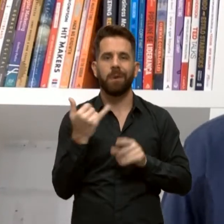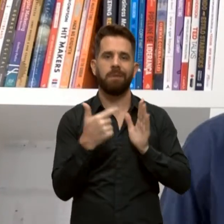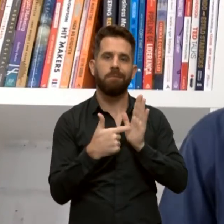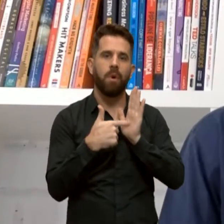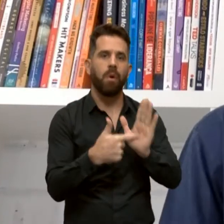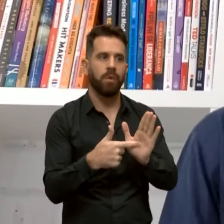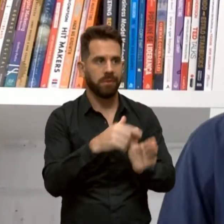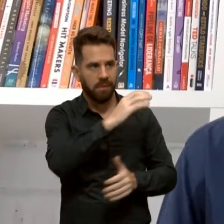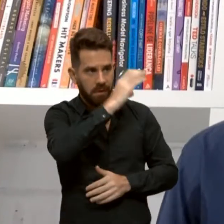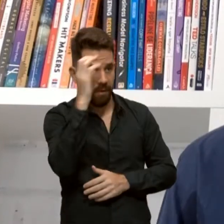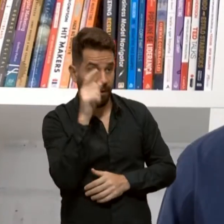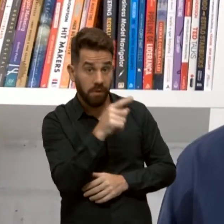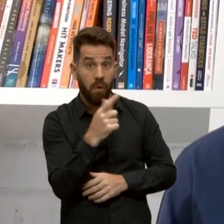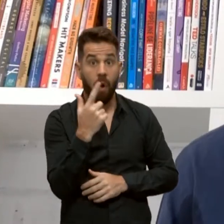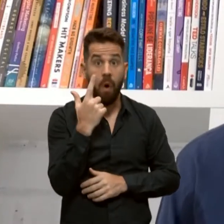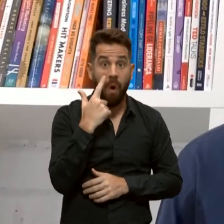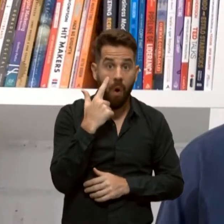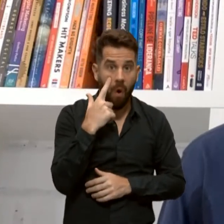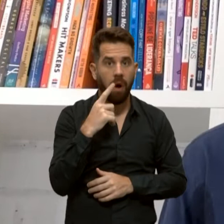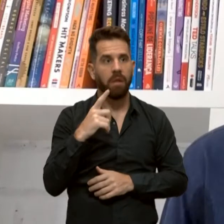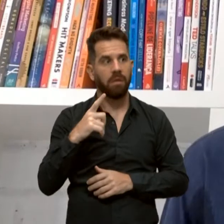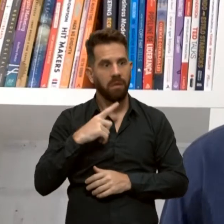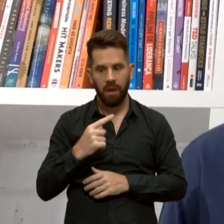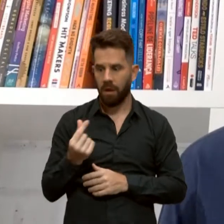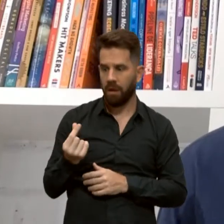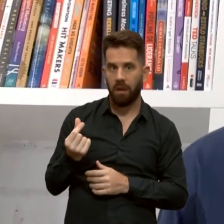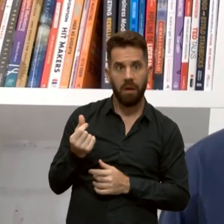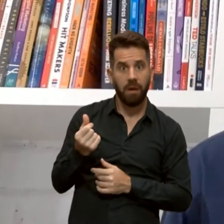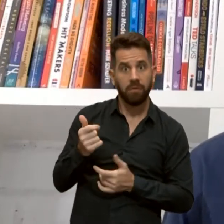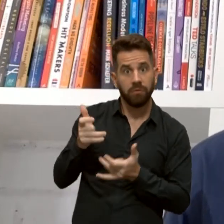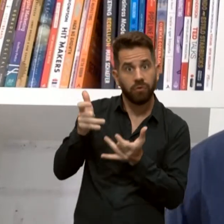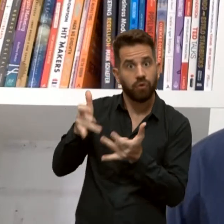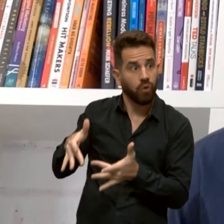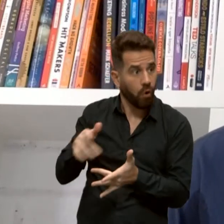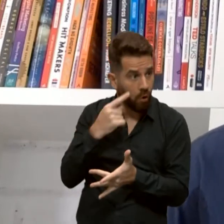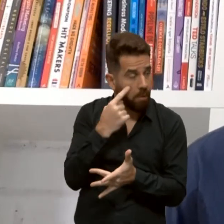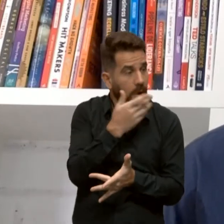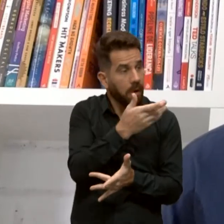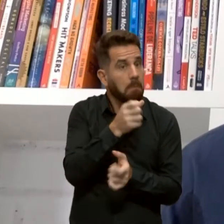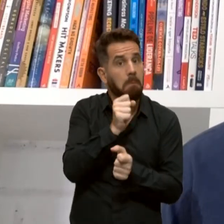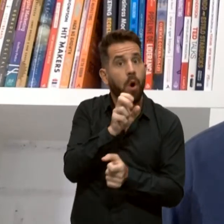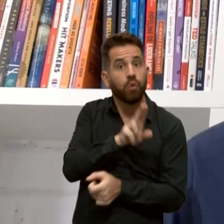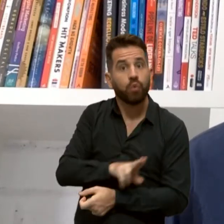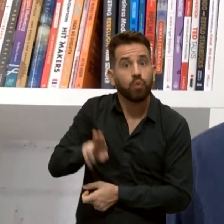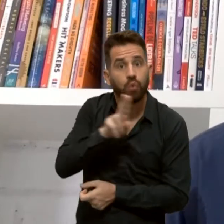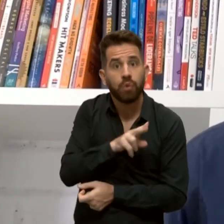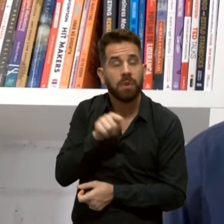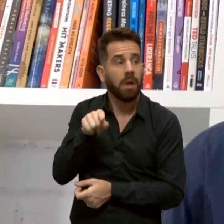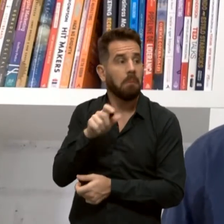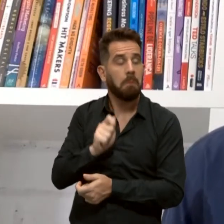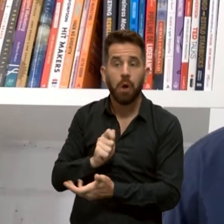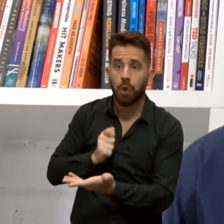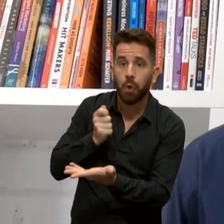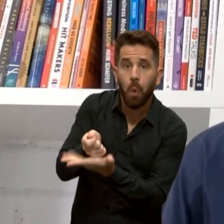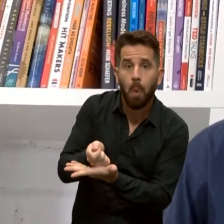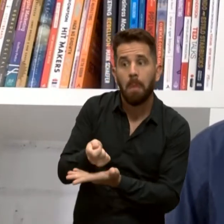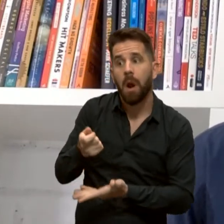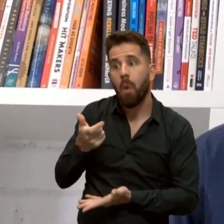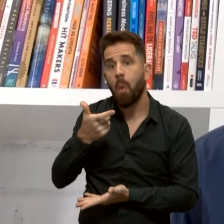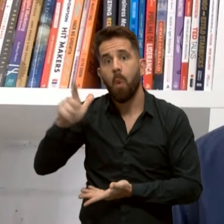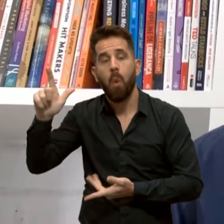você pode usar esse crédito para determinada coisa, tentar entender o cliente com que ele quer gastar esse crédito, se ele quer